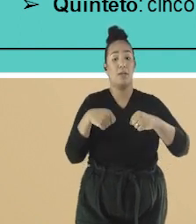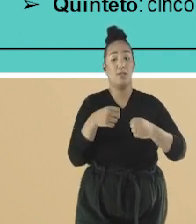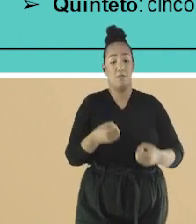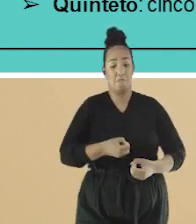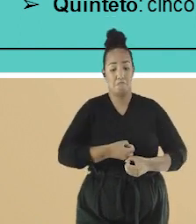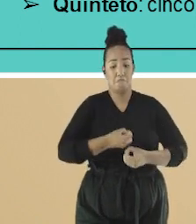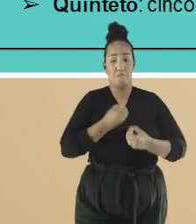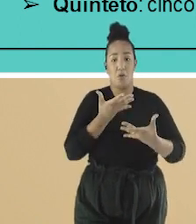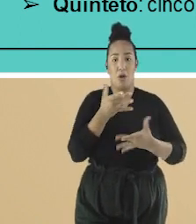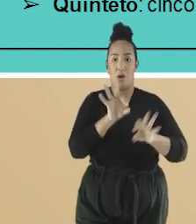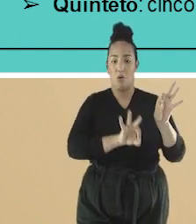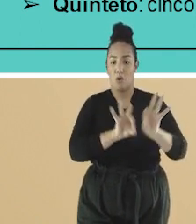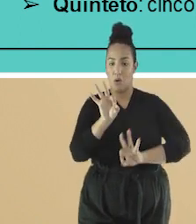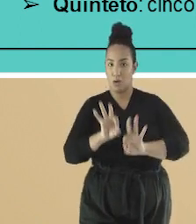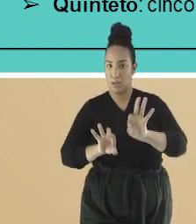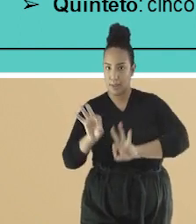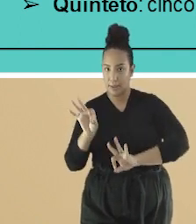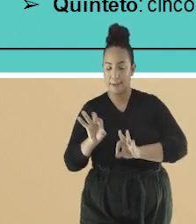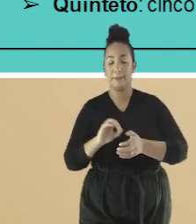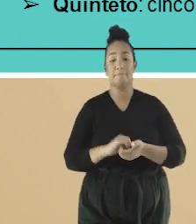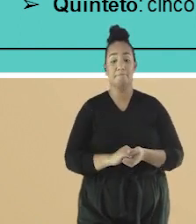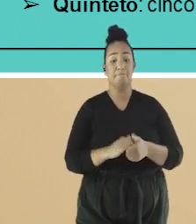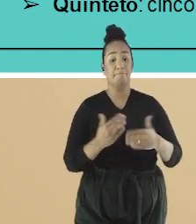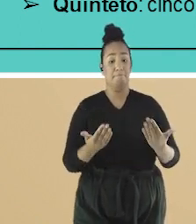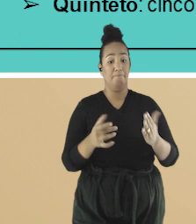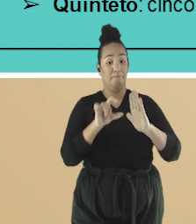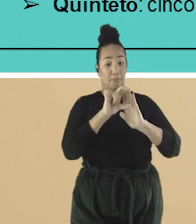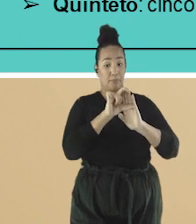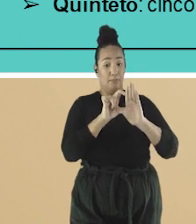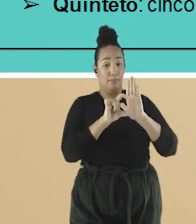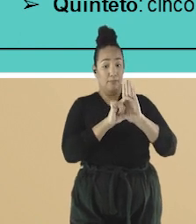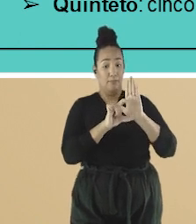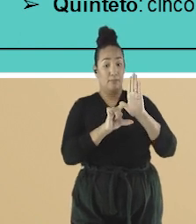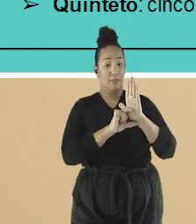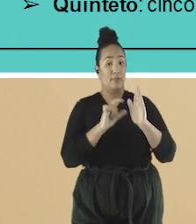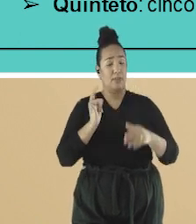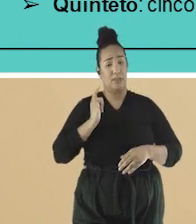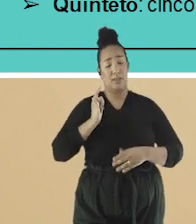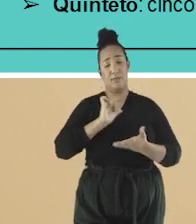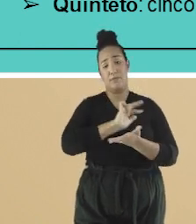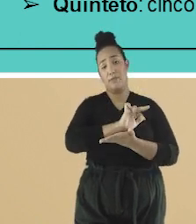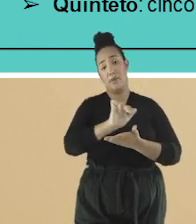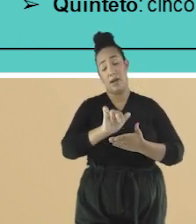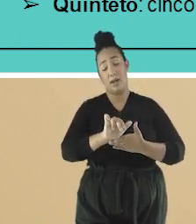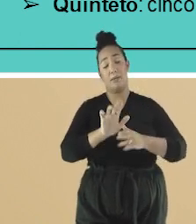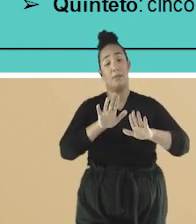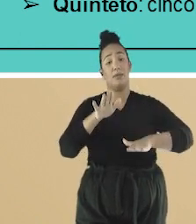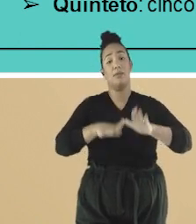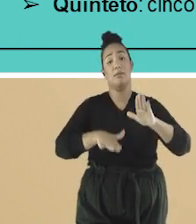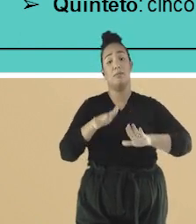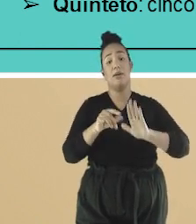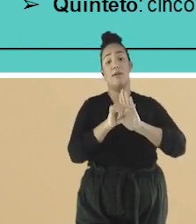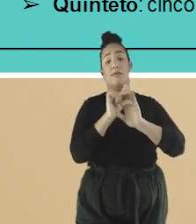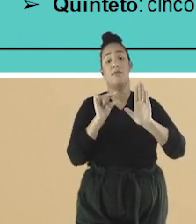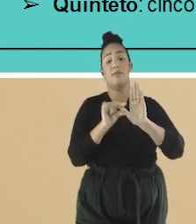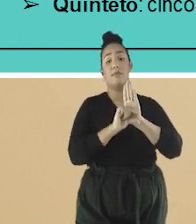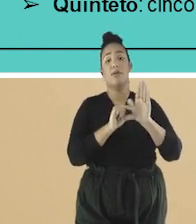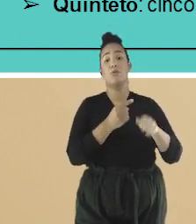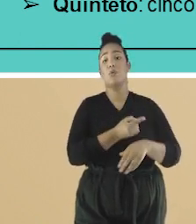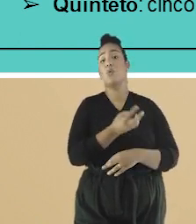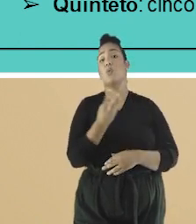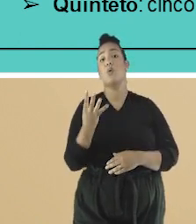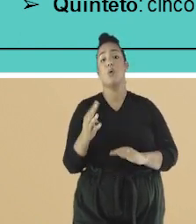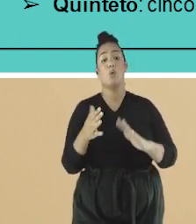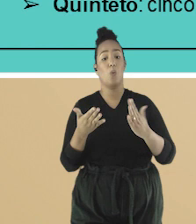o poema. As estrofes apresentam várias divisões, dependendo do número de versos que elas contêm. Por